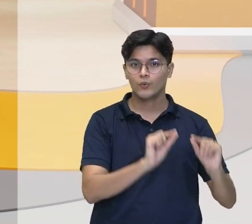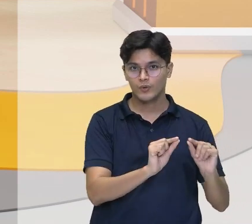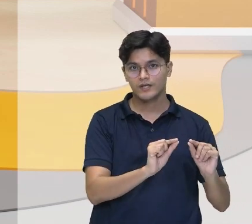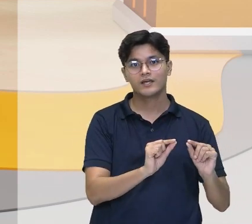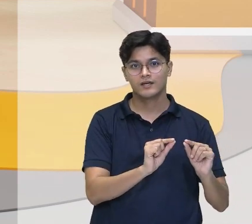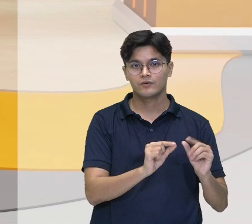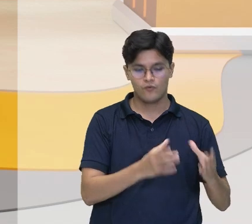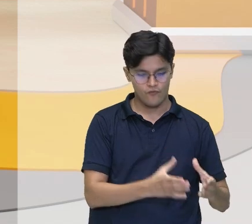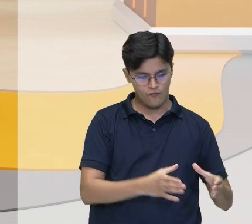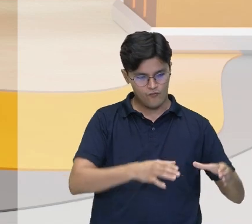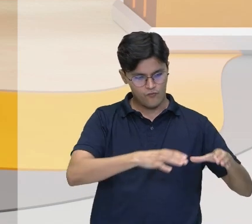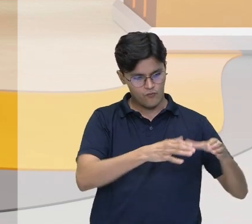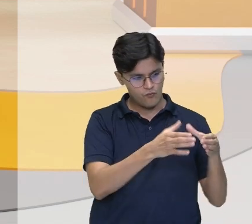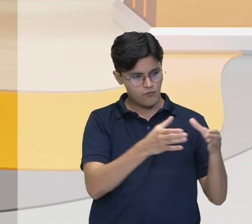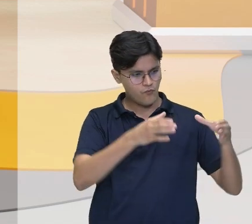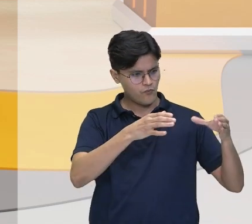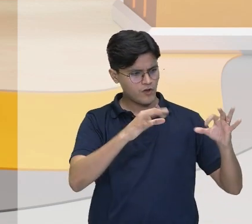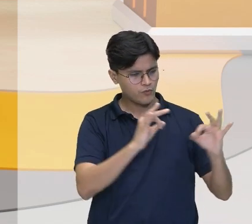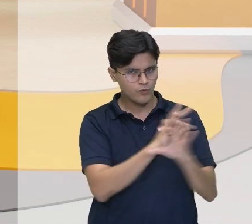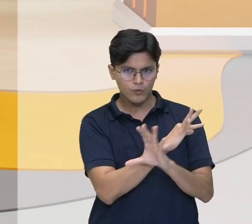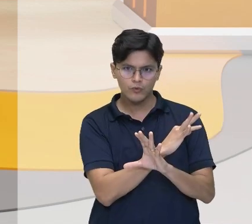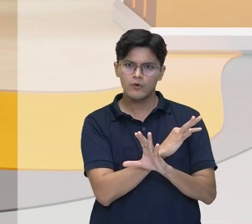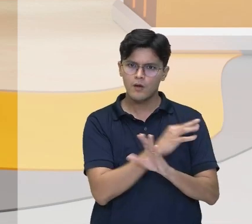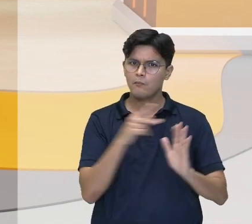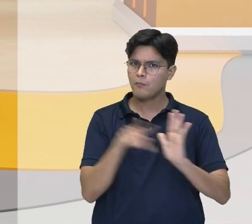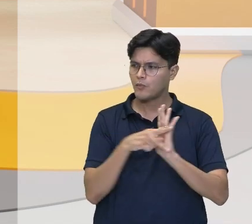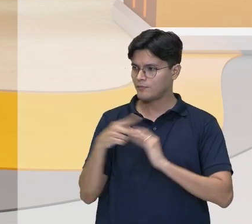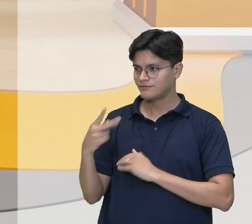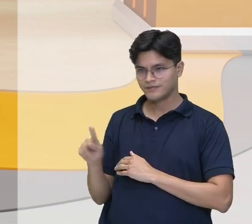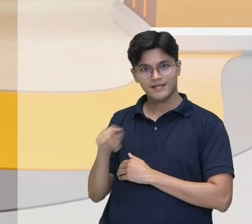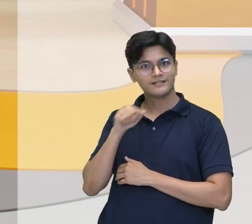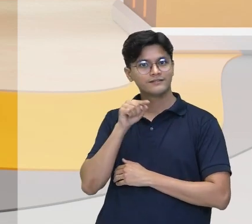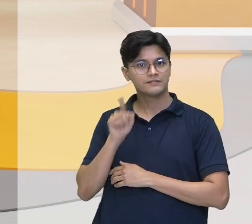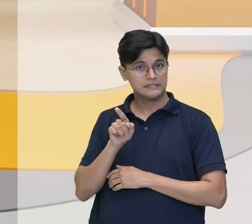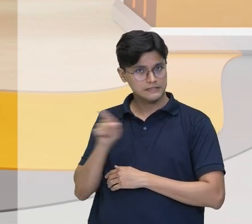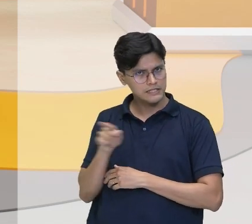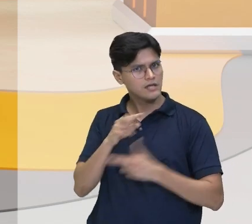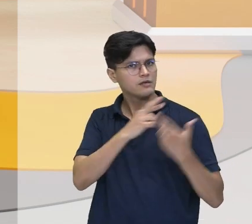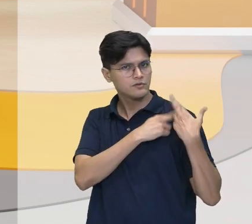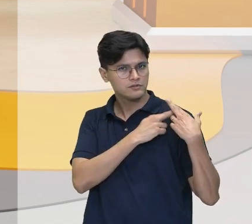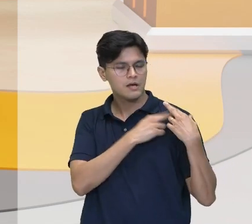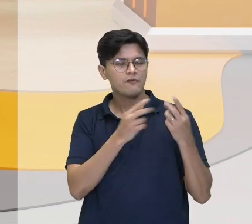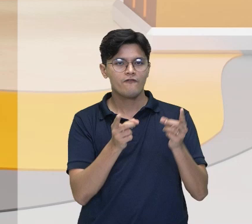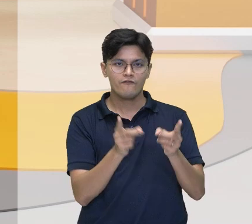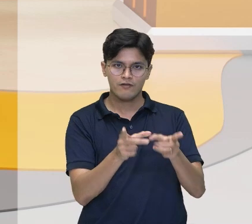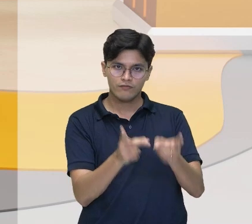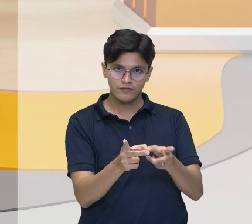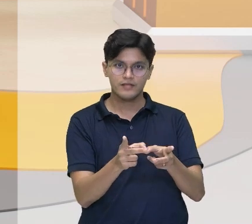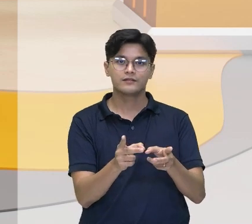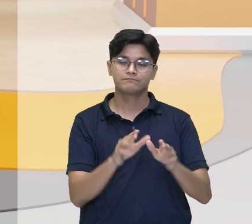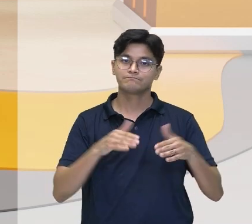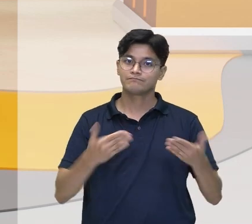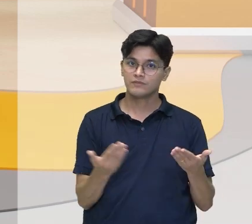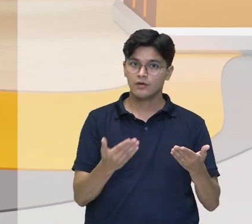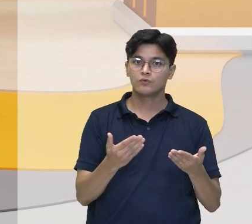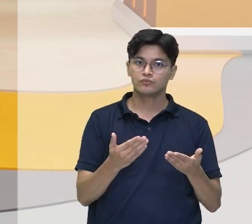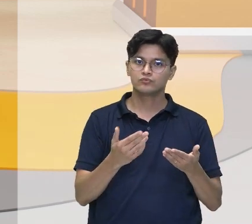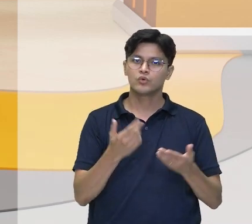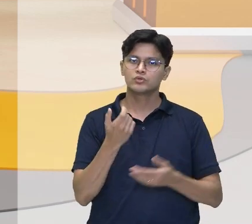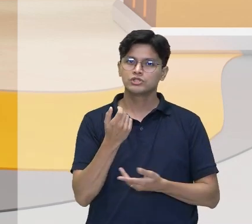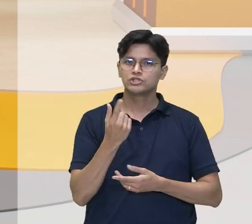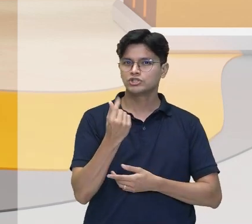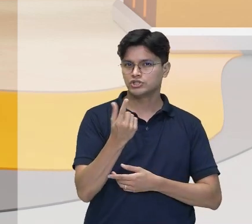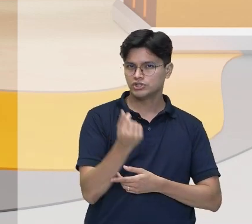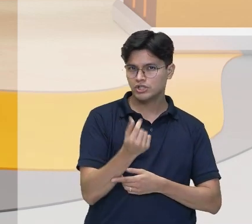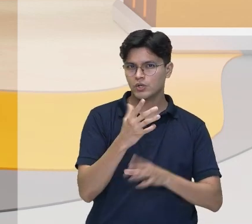dele e ele vai comercializar para ele conseguir ali o dinheirinho dele. Então, esse seria um exemplo ali de produção artesanal. Deu para